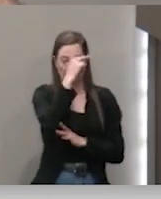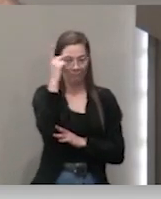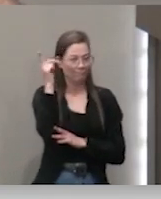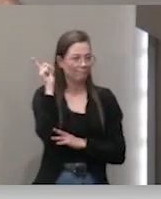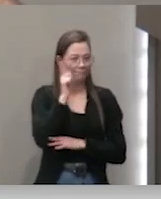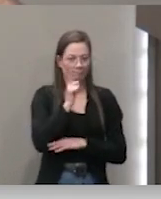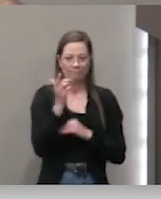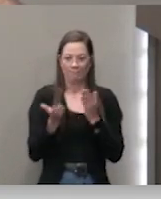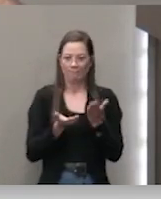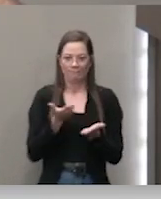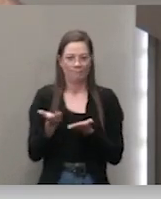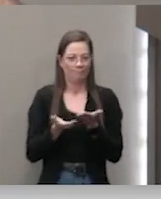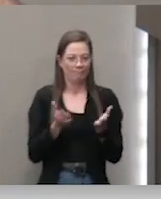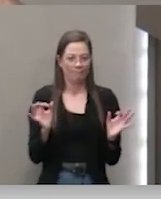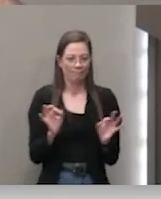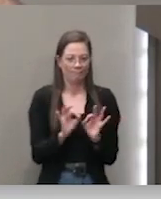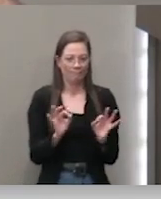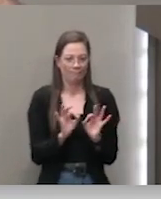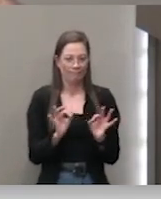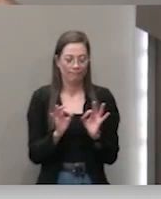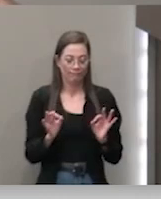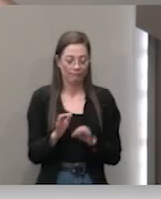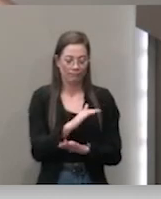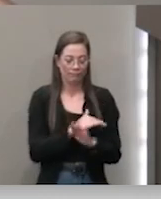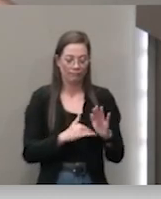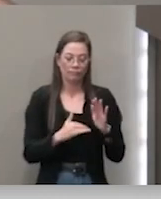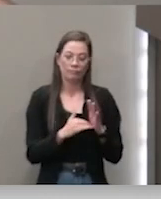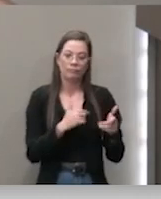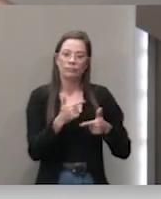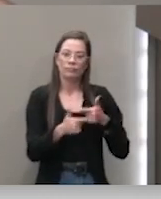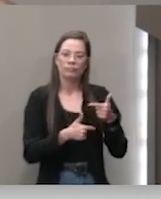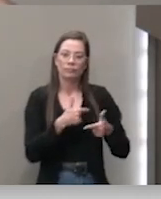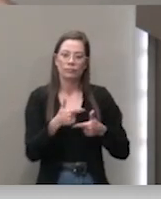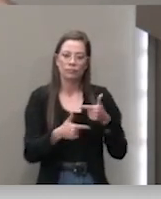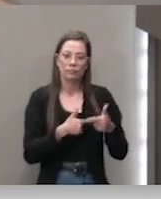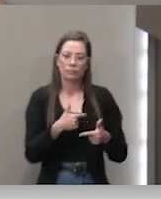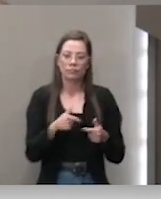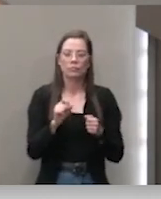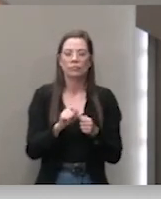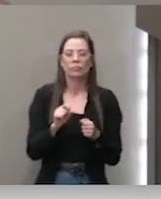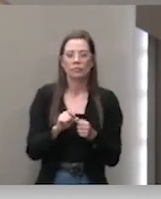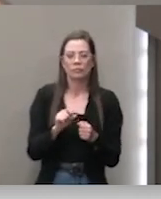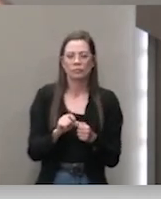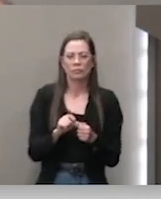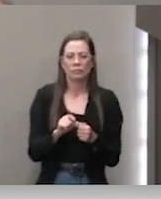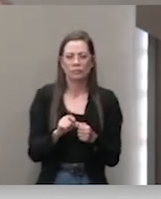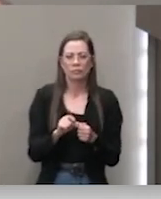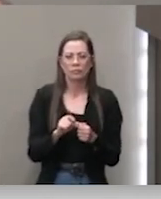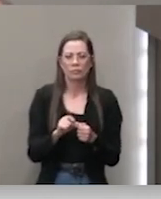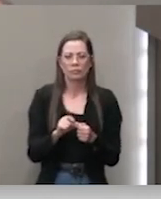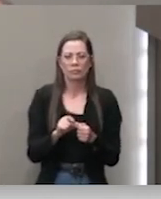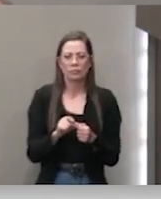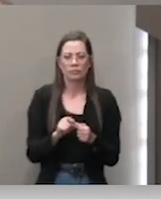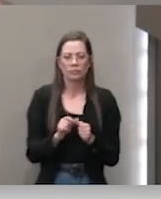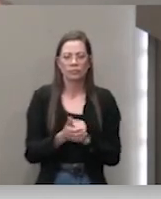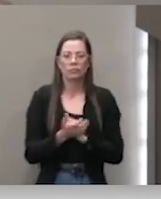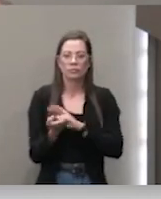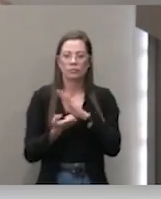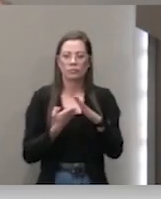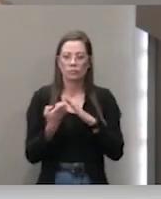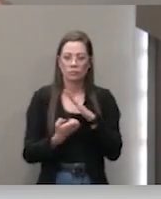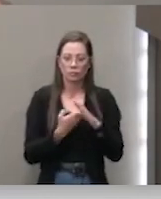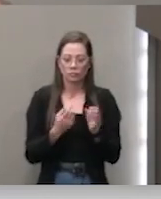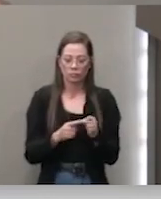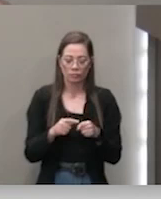sem atendimento. Todos os servidores prestados pela empresa em